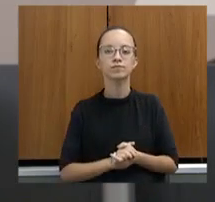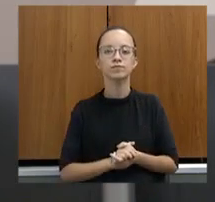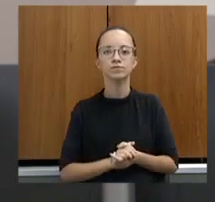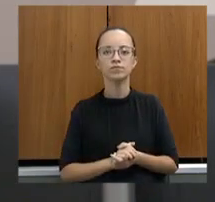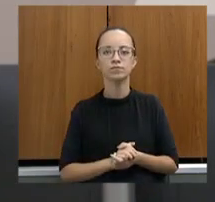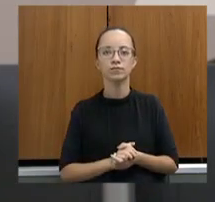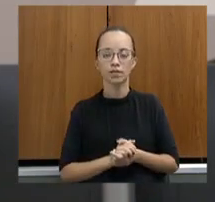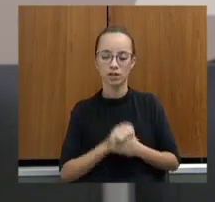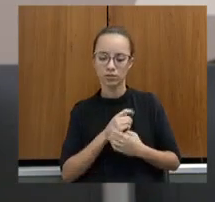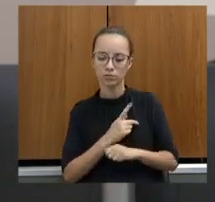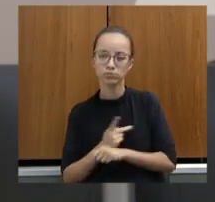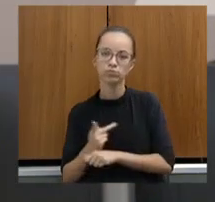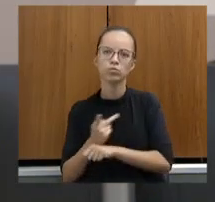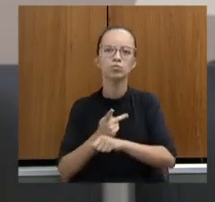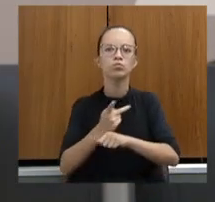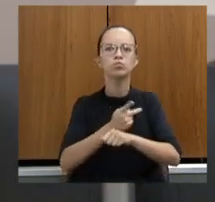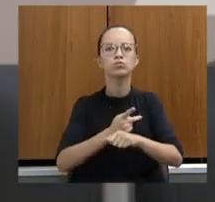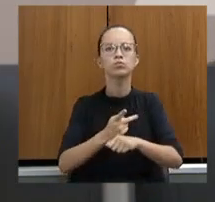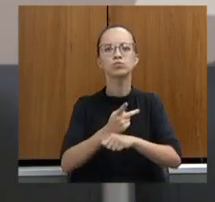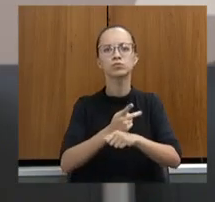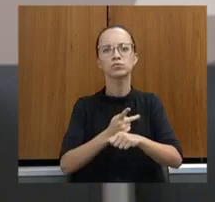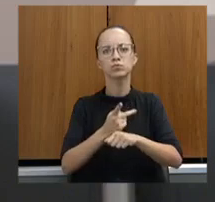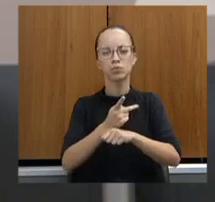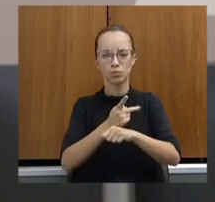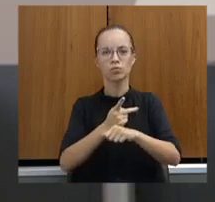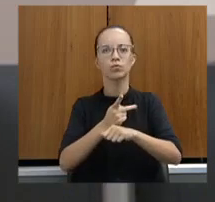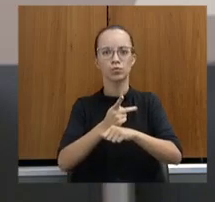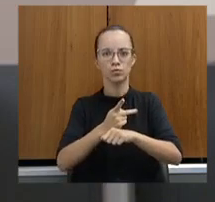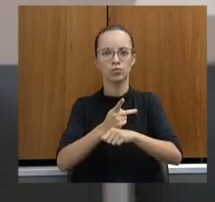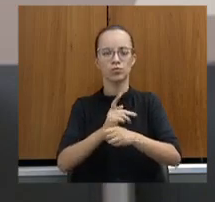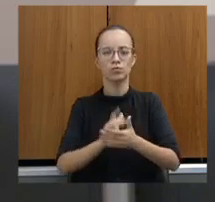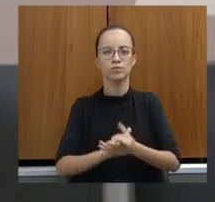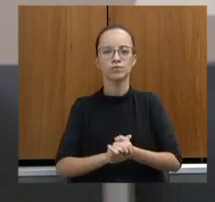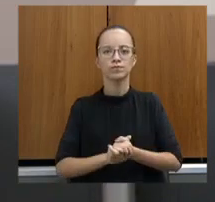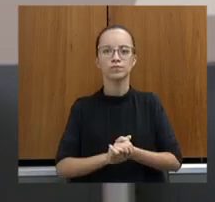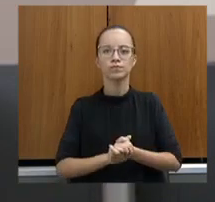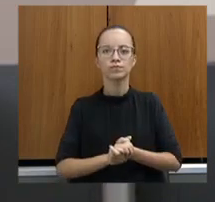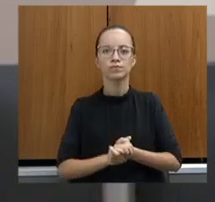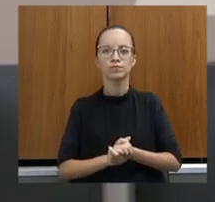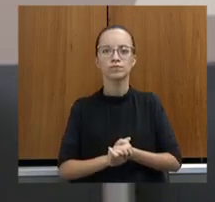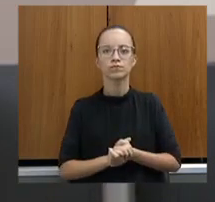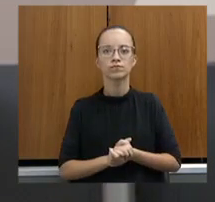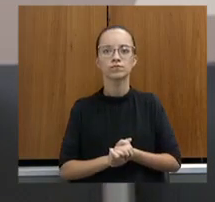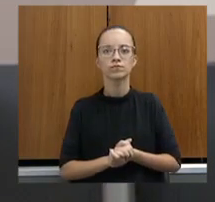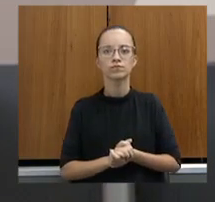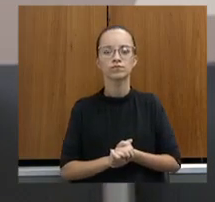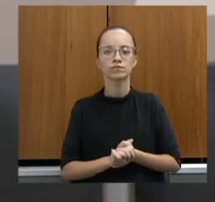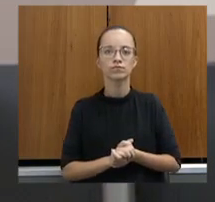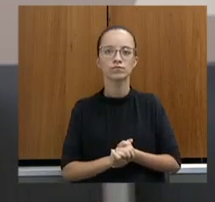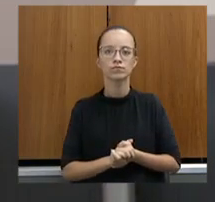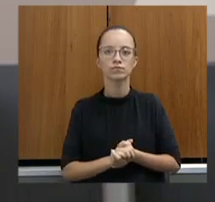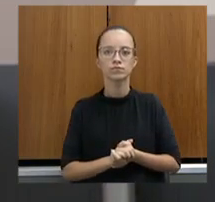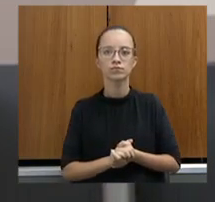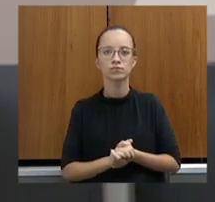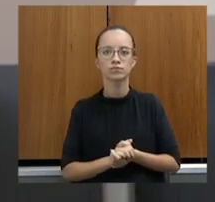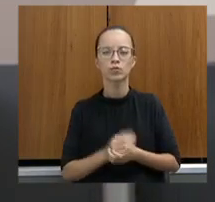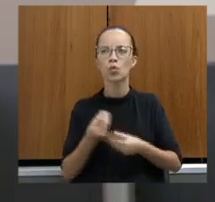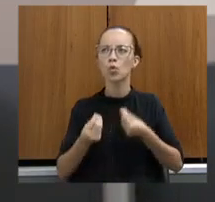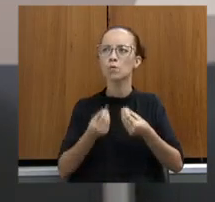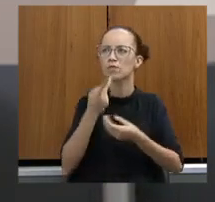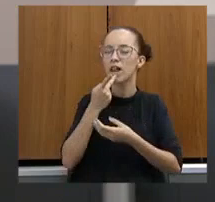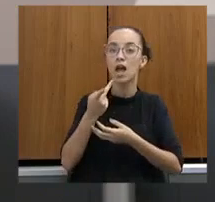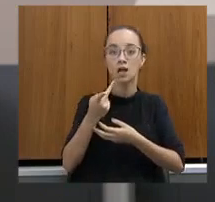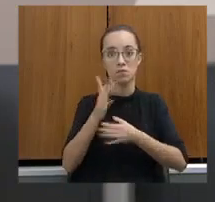buscamos aí fazer com que isso realmente seja muito eu posso dizer